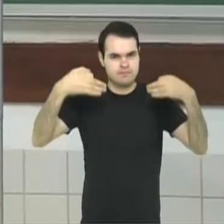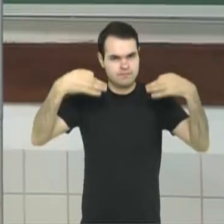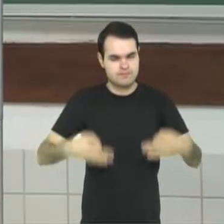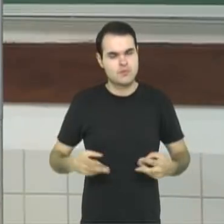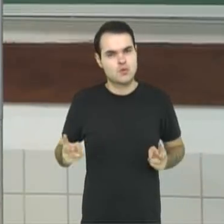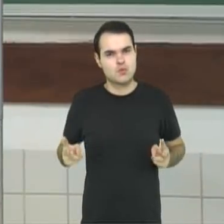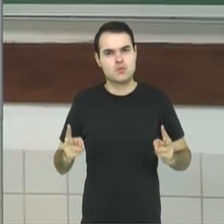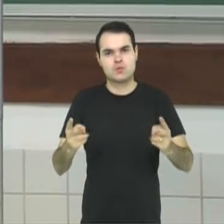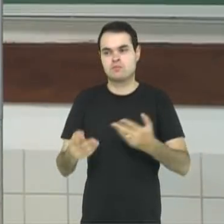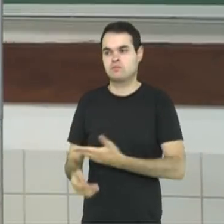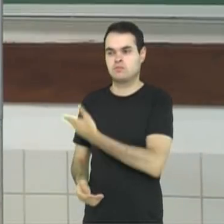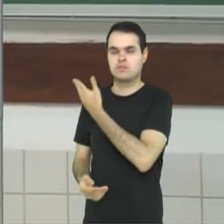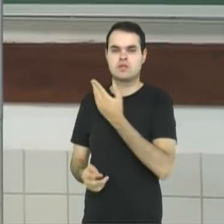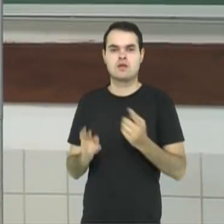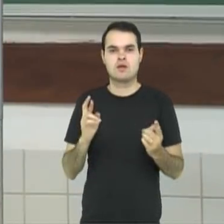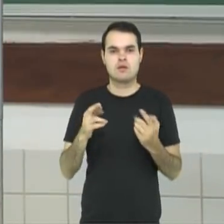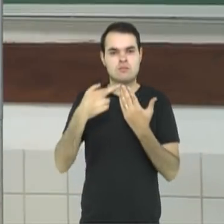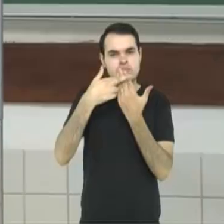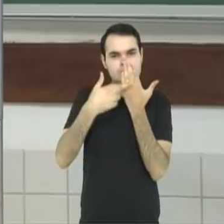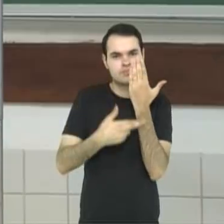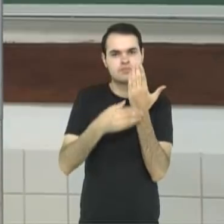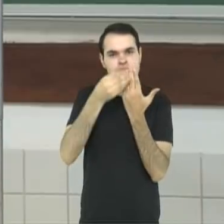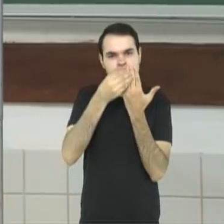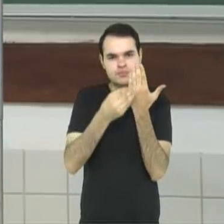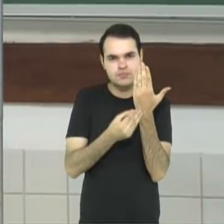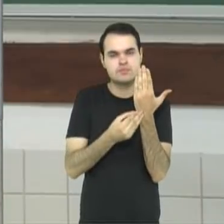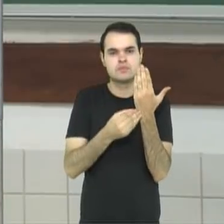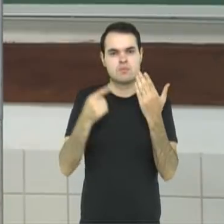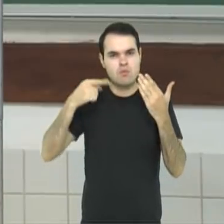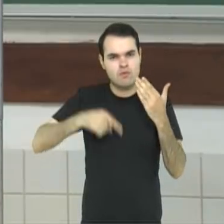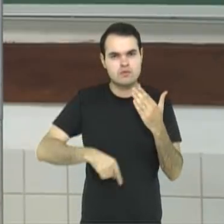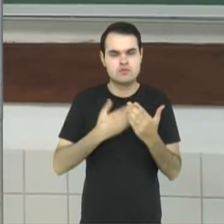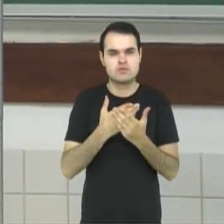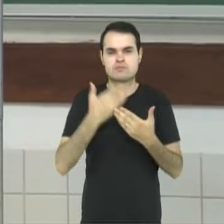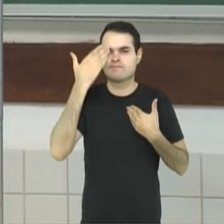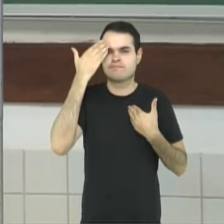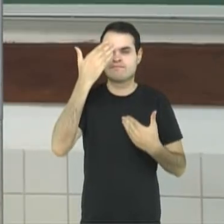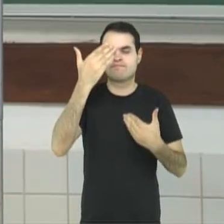Seguem aí as referências para aprofundamento nos estudos. Eu